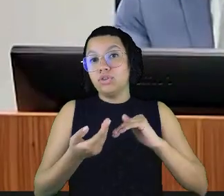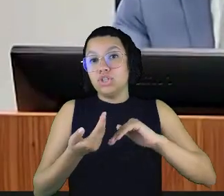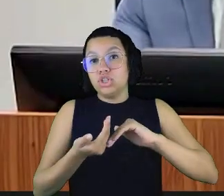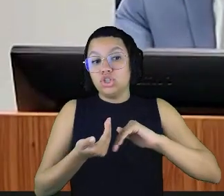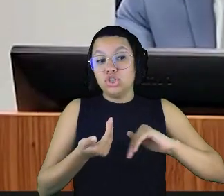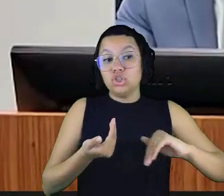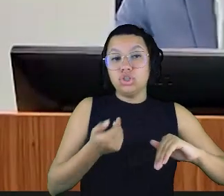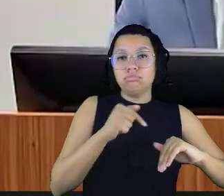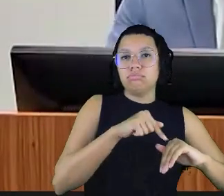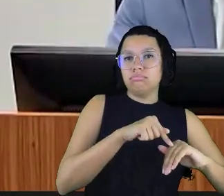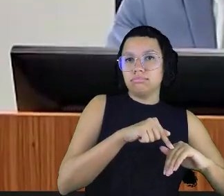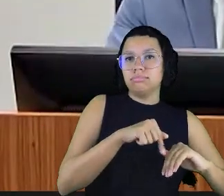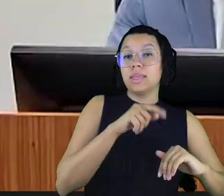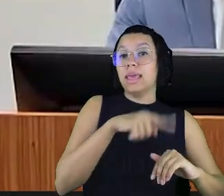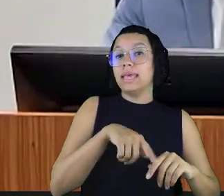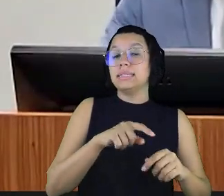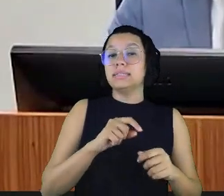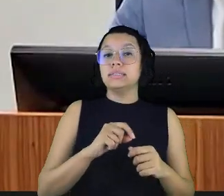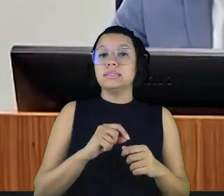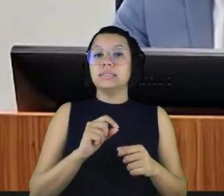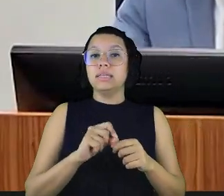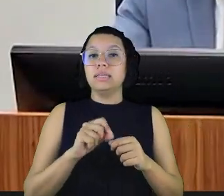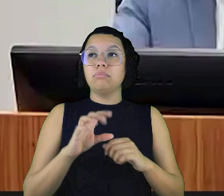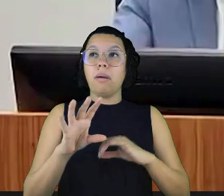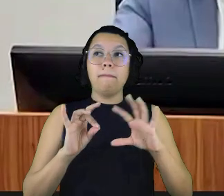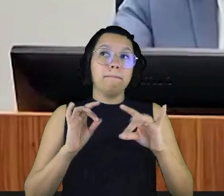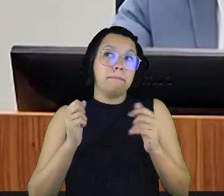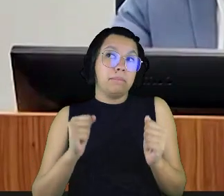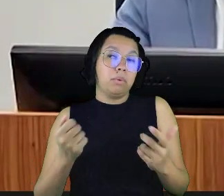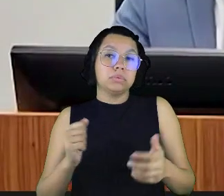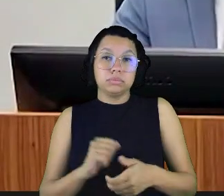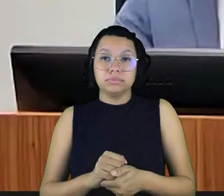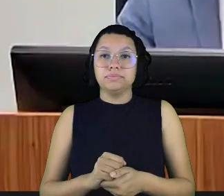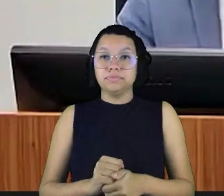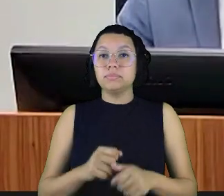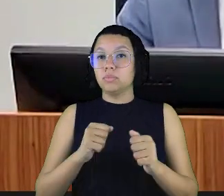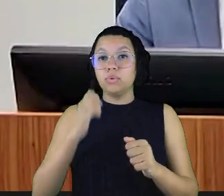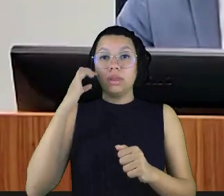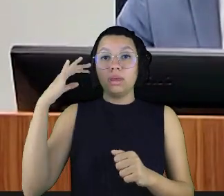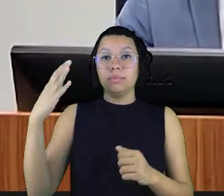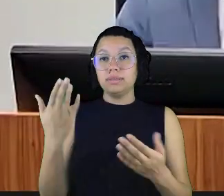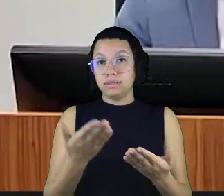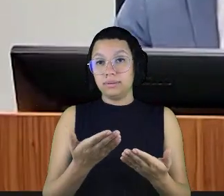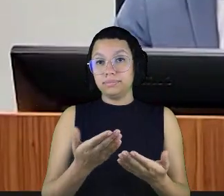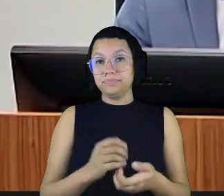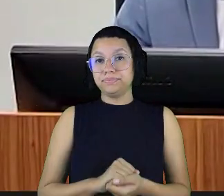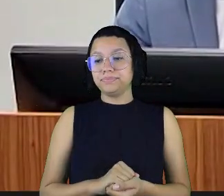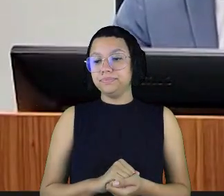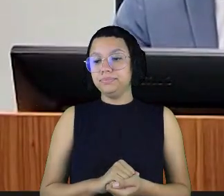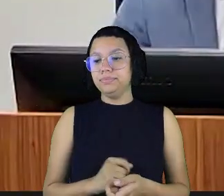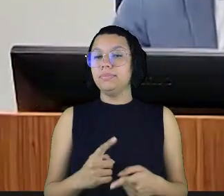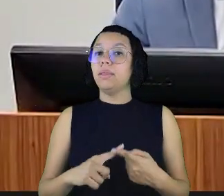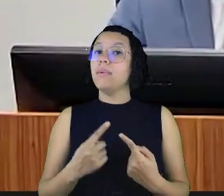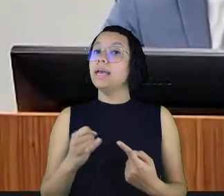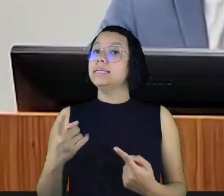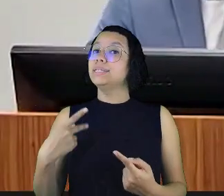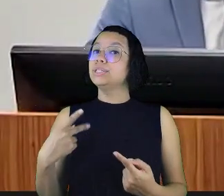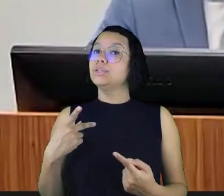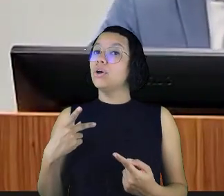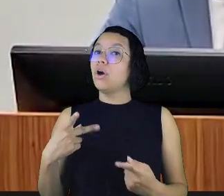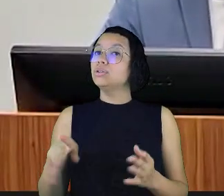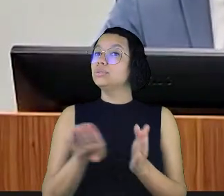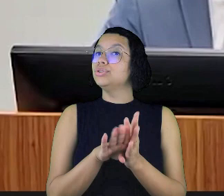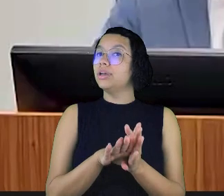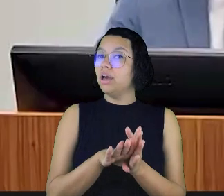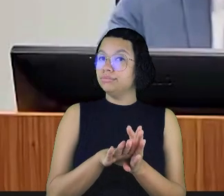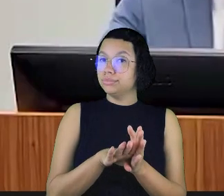seria uma alternativa. Nós poderíamos pensar nisso. Agora, se nós não chegarmos